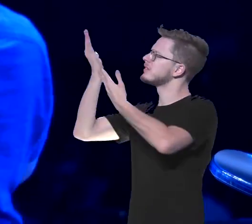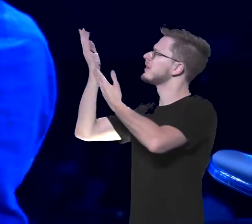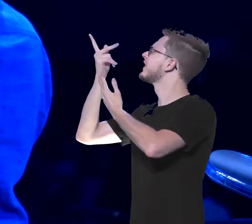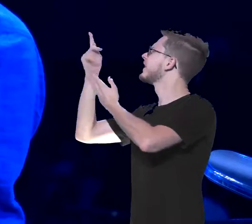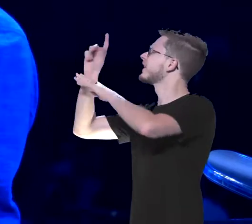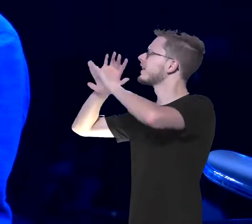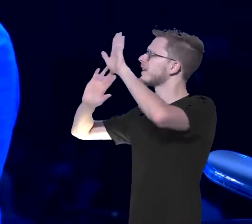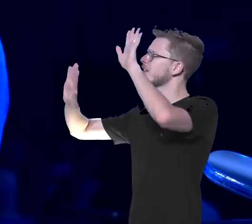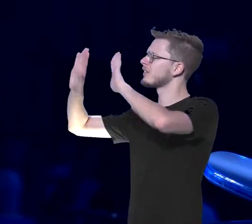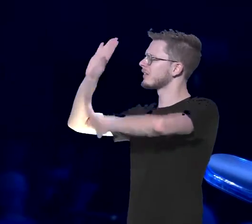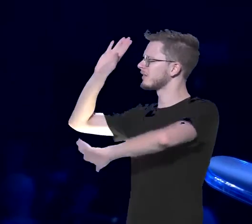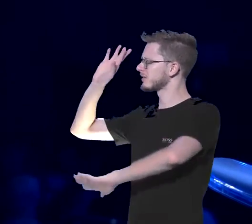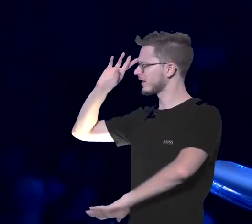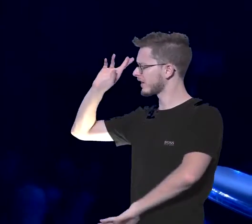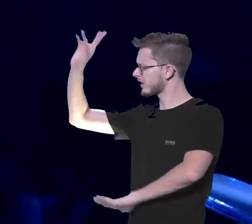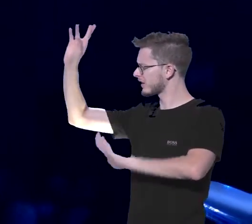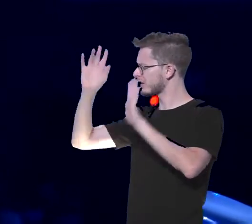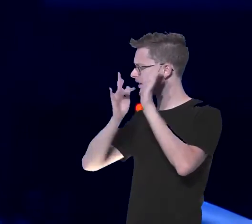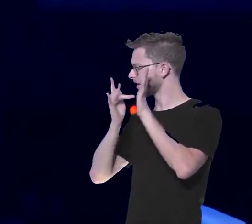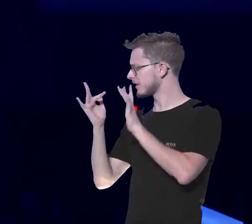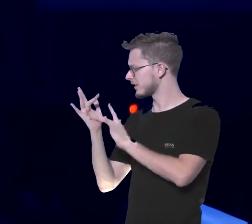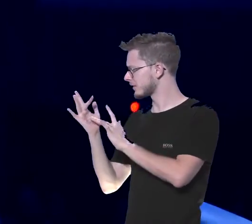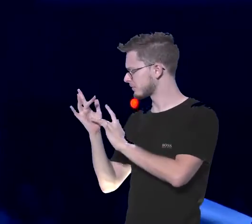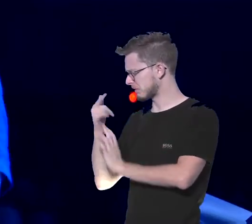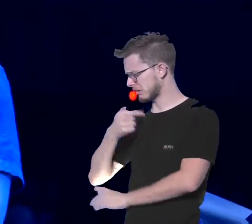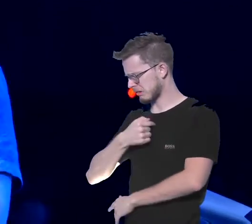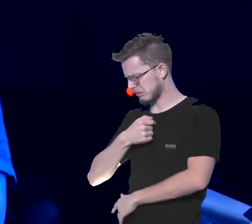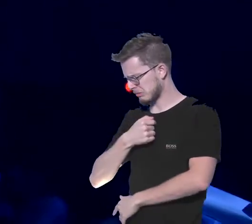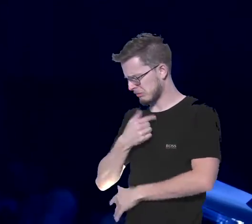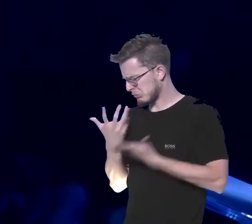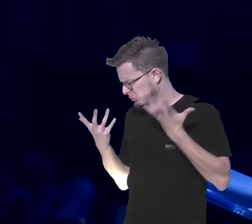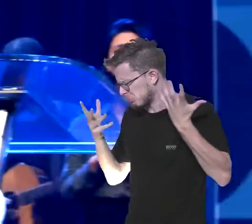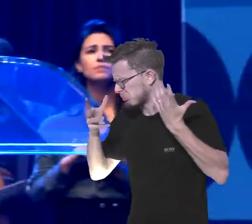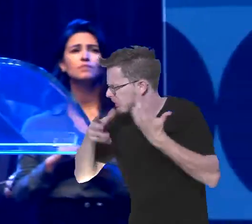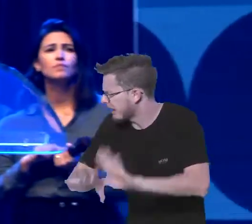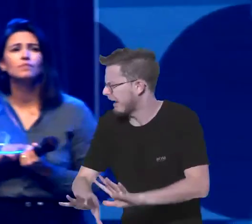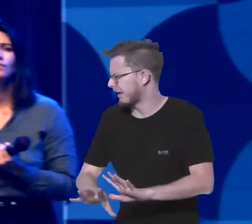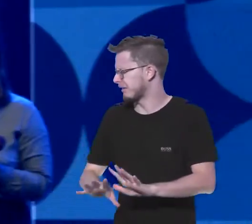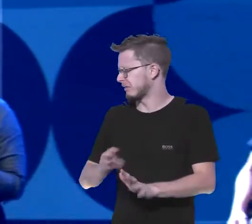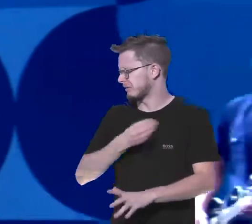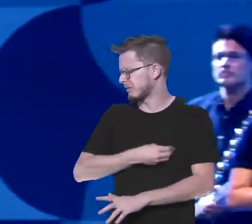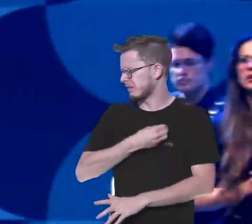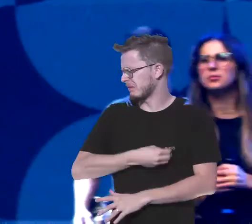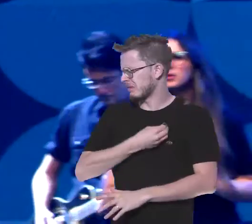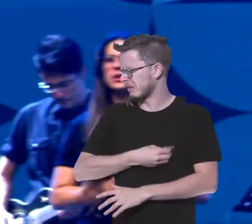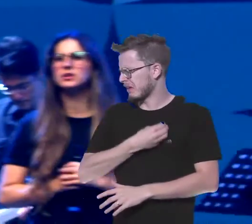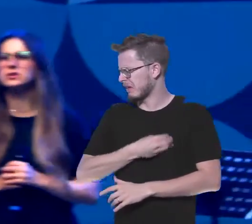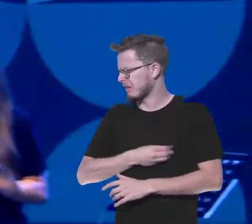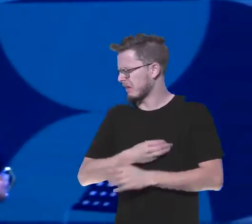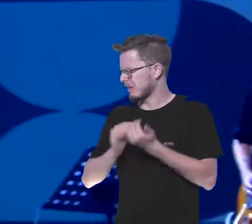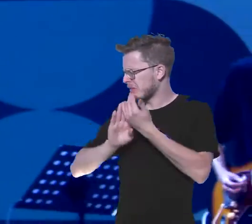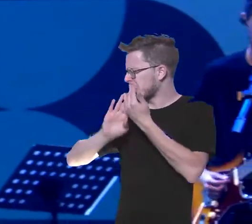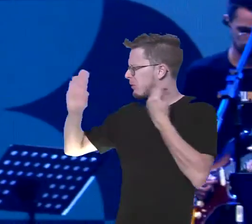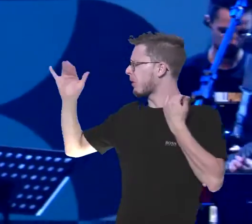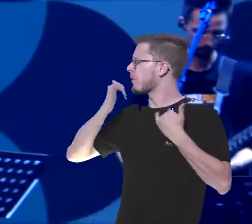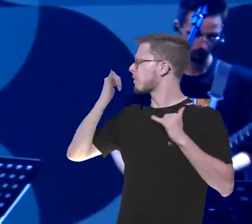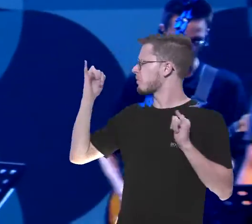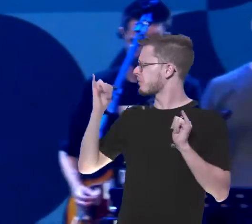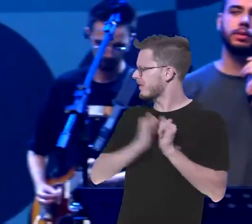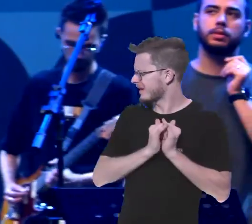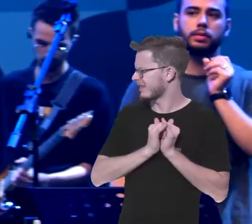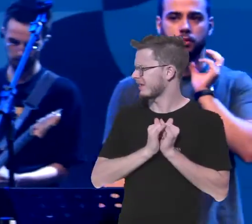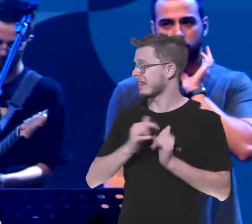mãos. Senhor Jesus, eu não quero mais viver sem o teu perdão. E eu